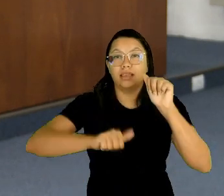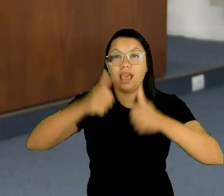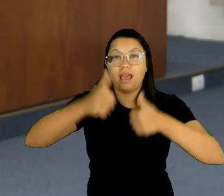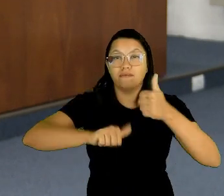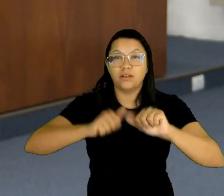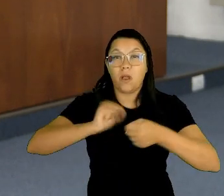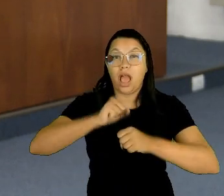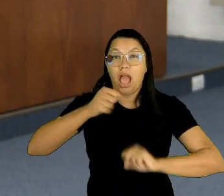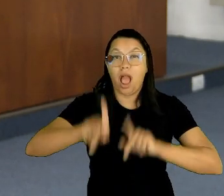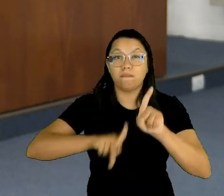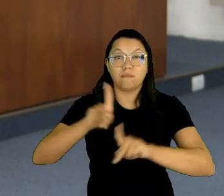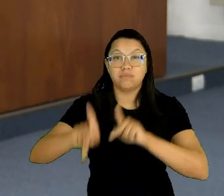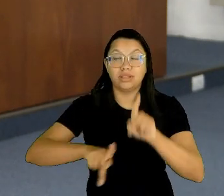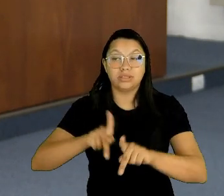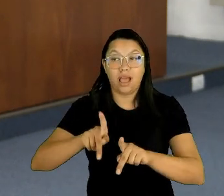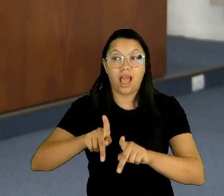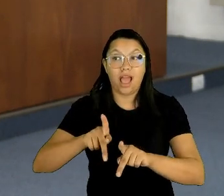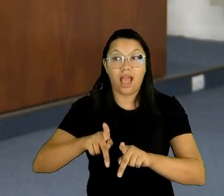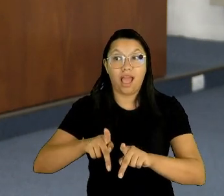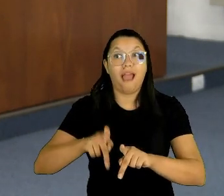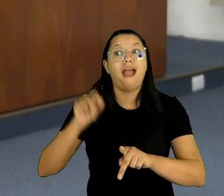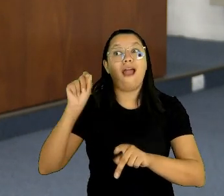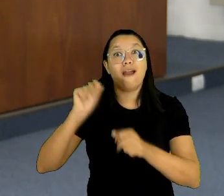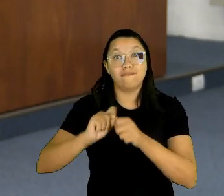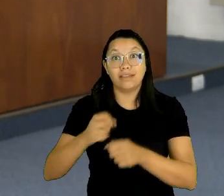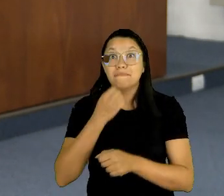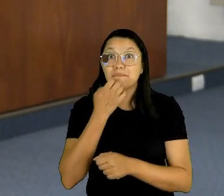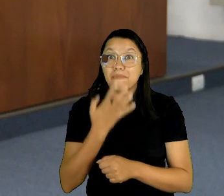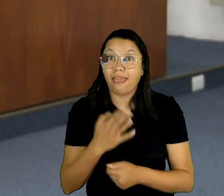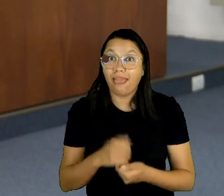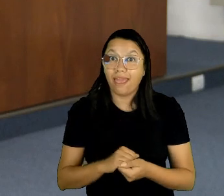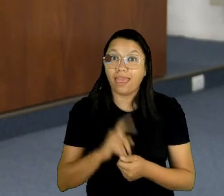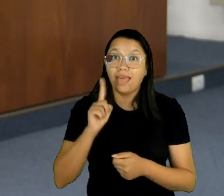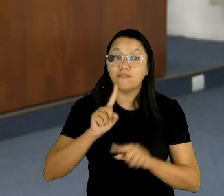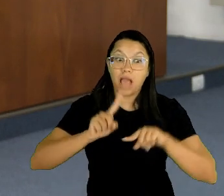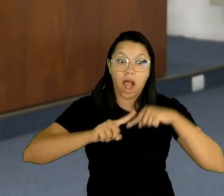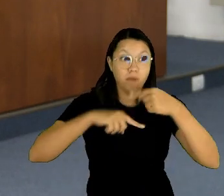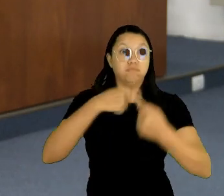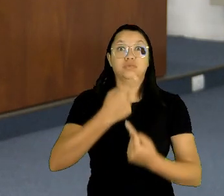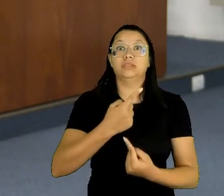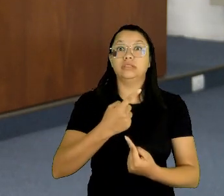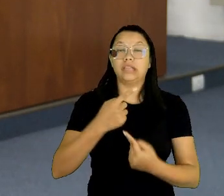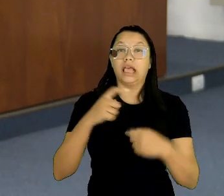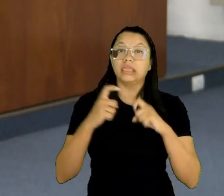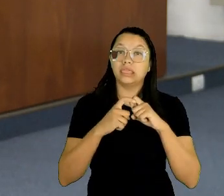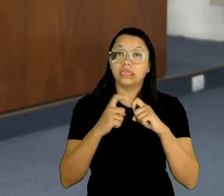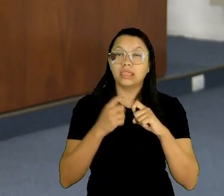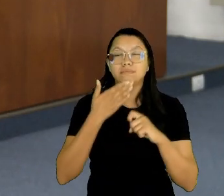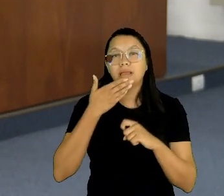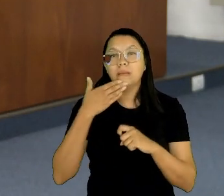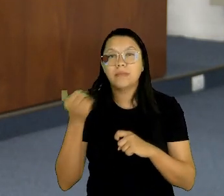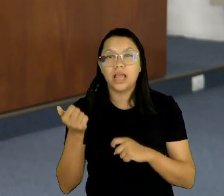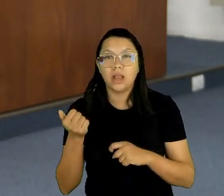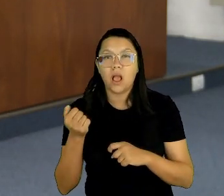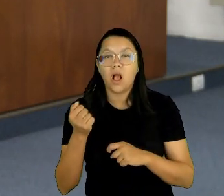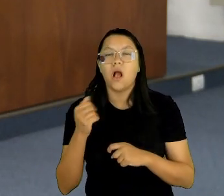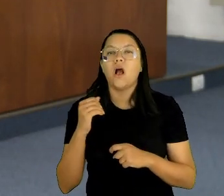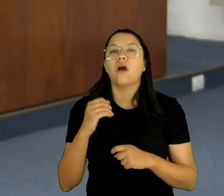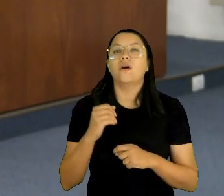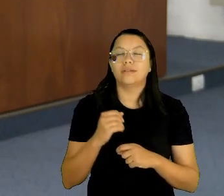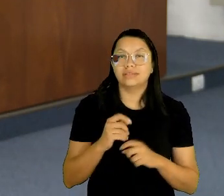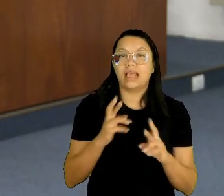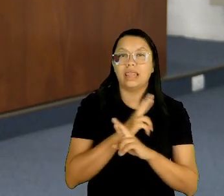grandes populações, as estatinas fazem bem. As estatinas foram uma revolução na medicina para melhora de